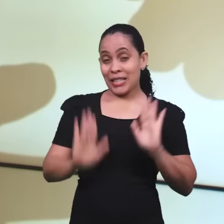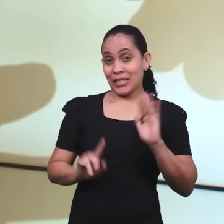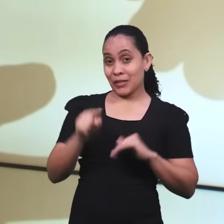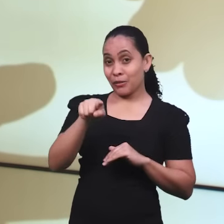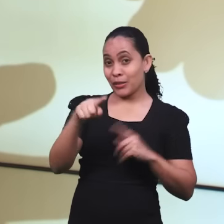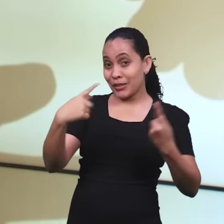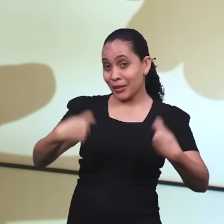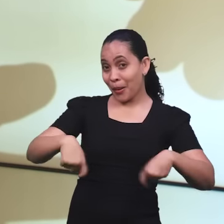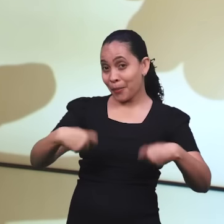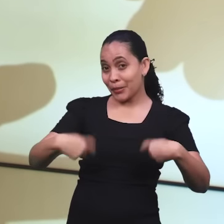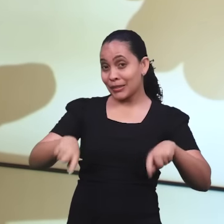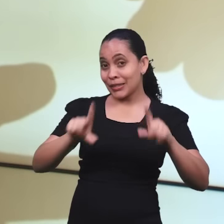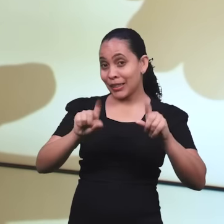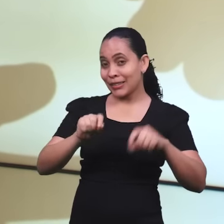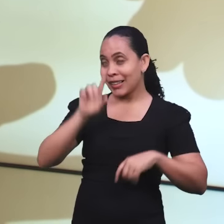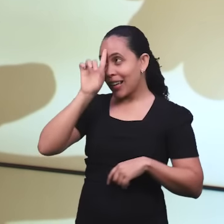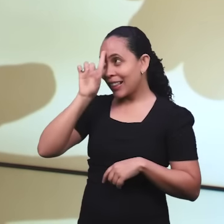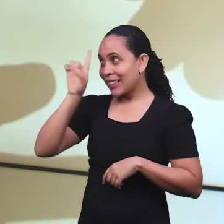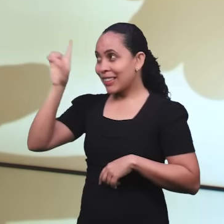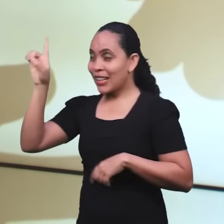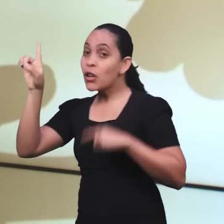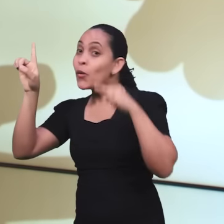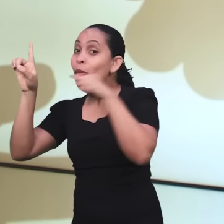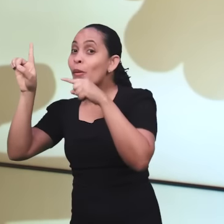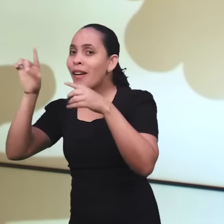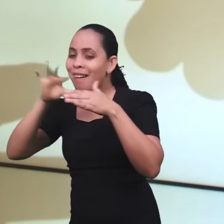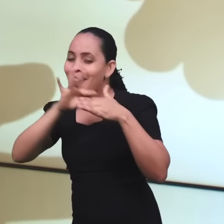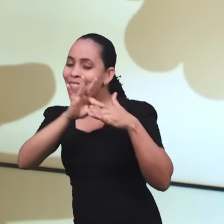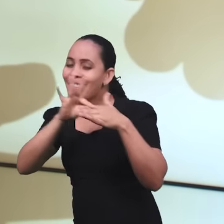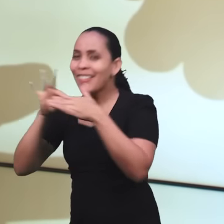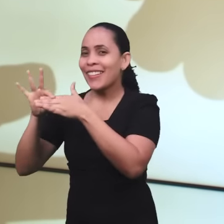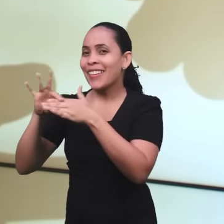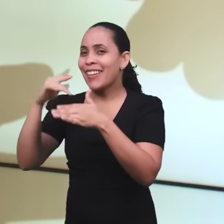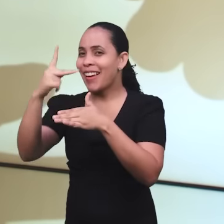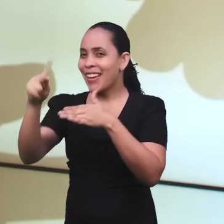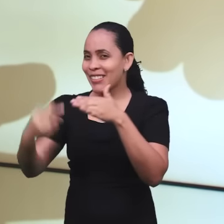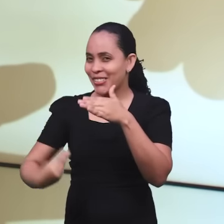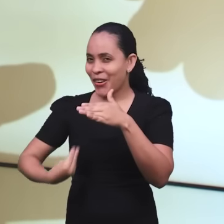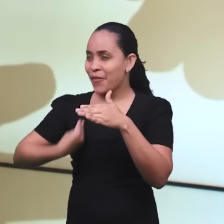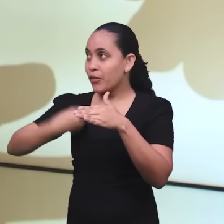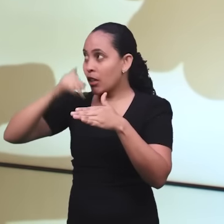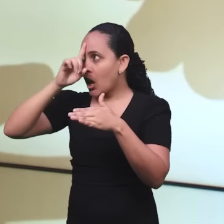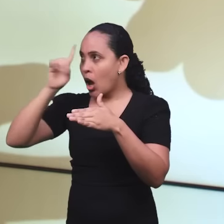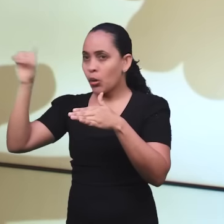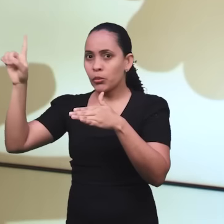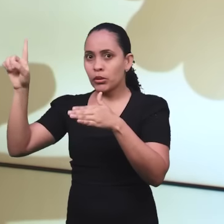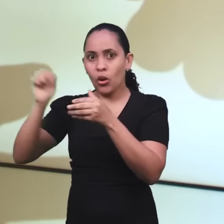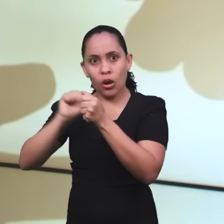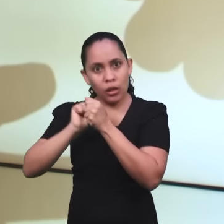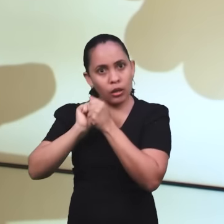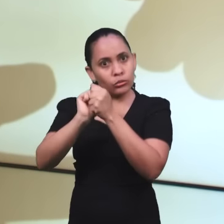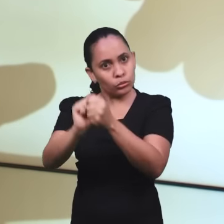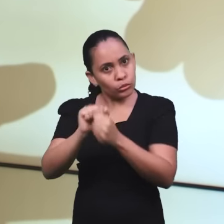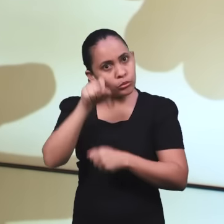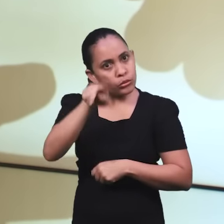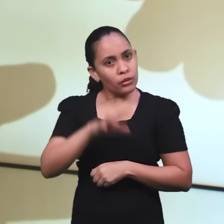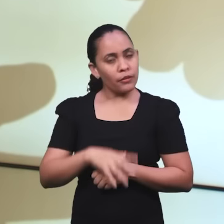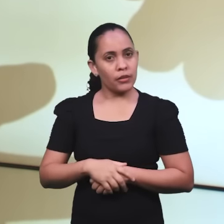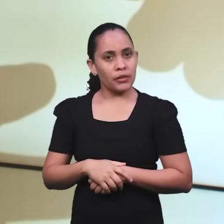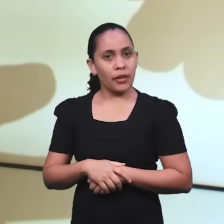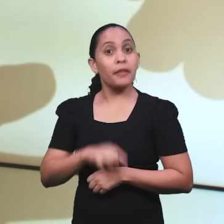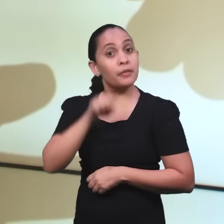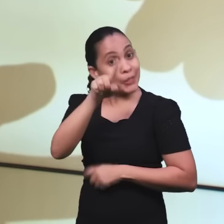precisando é Deus guiar a sua vida, o Senhor estar à sua frente e você pode